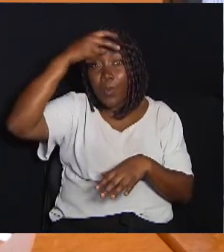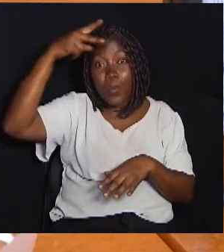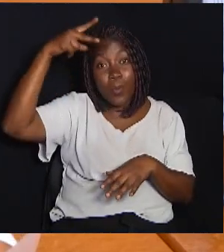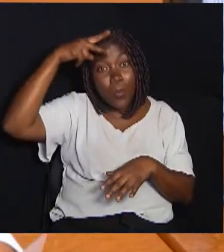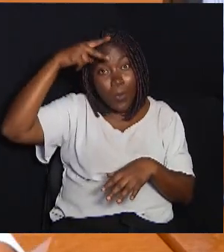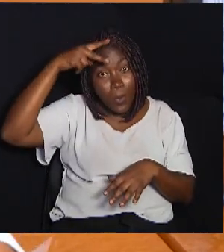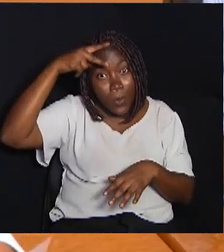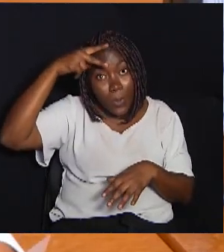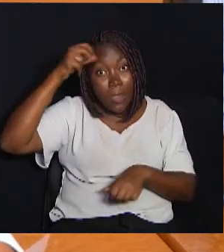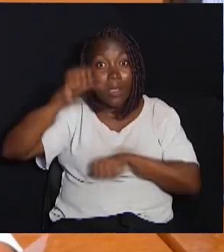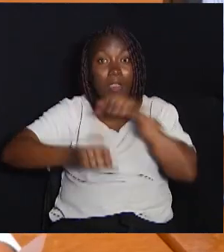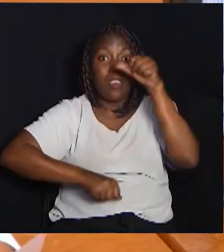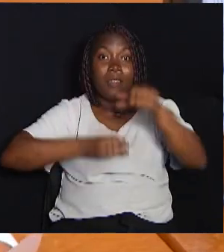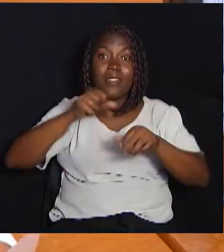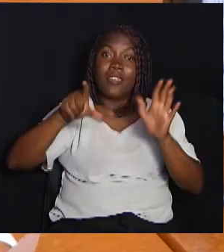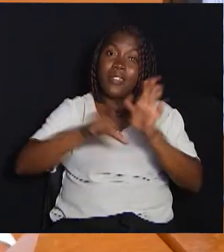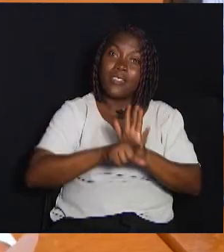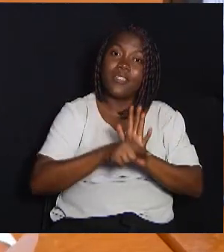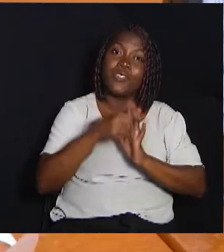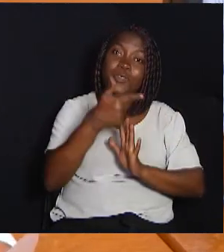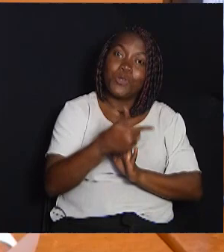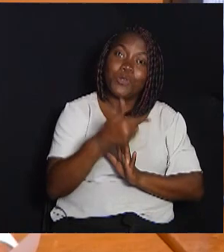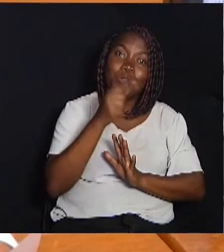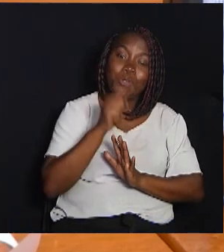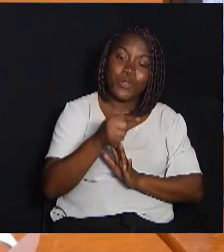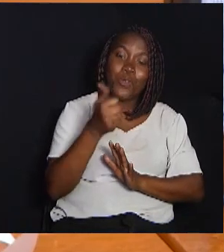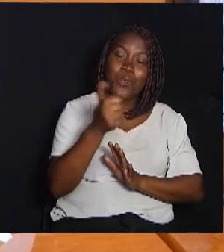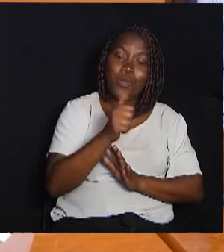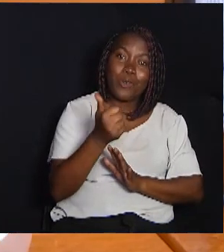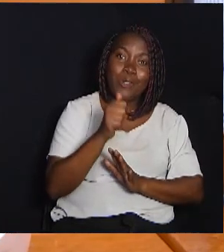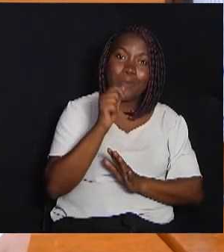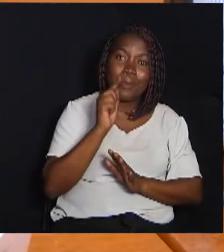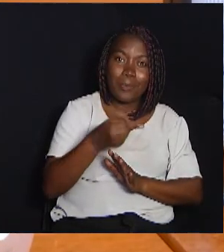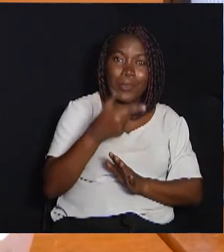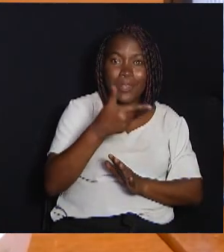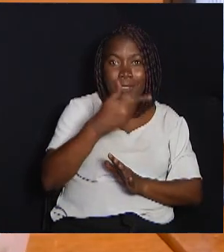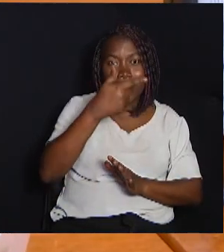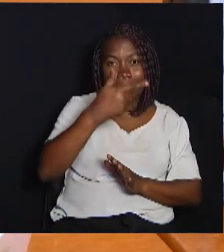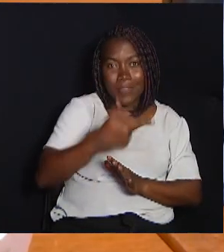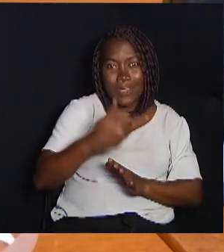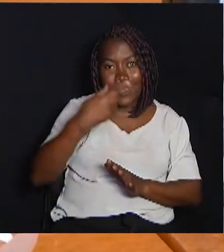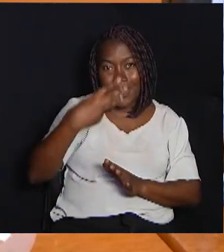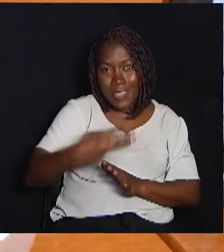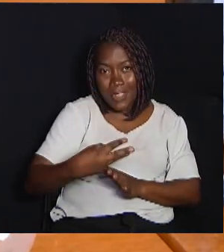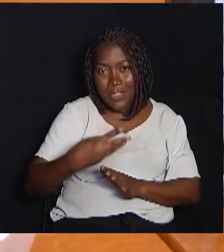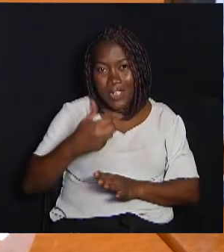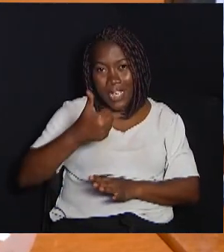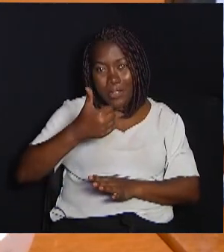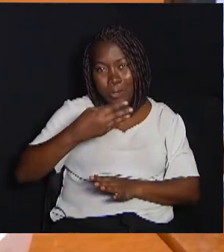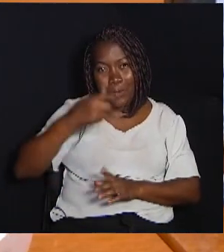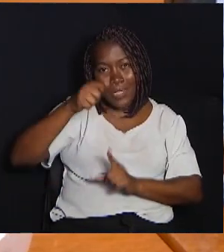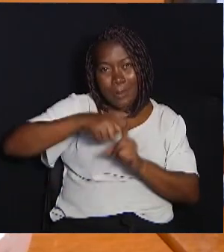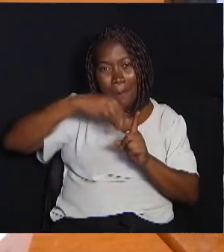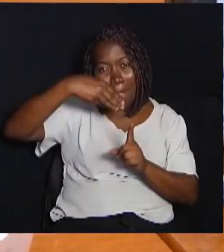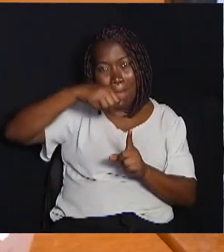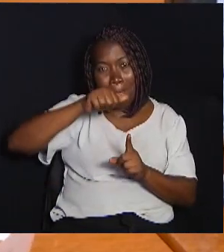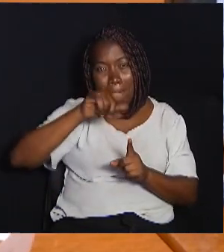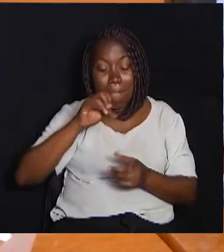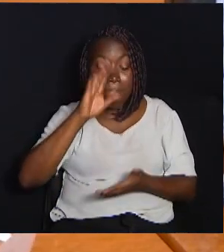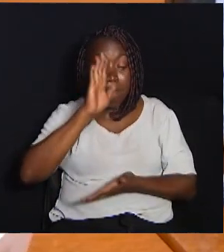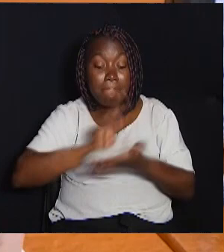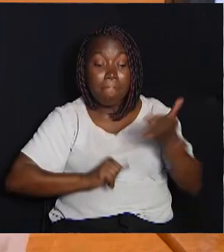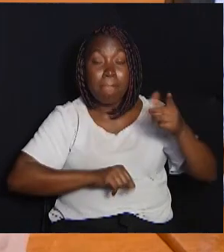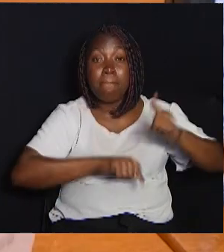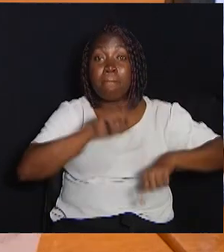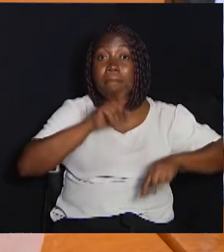2 da lei de 11.223 de 14 de maio de 2022 que desincorpora a